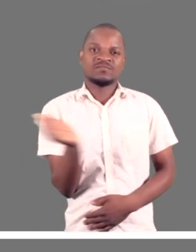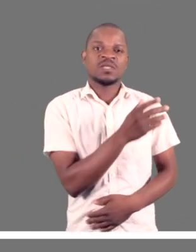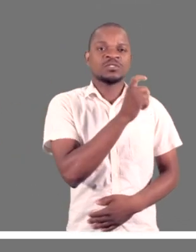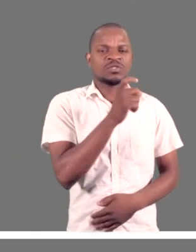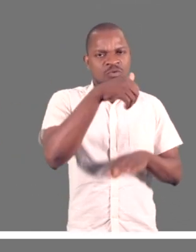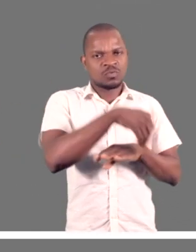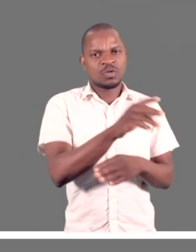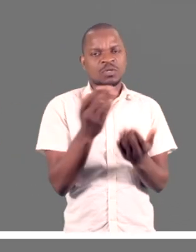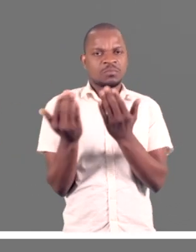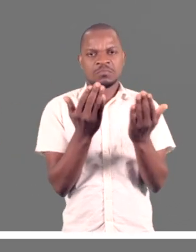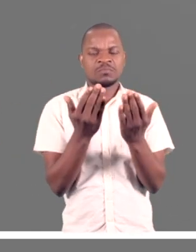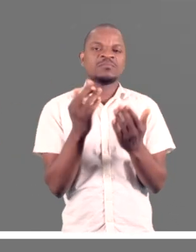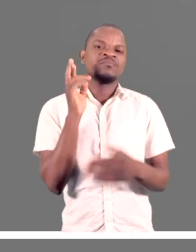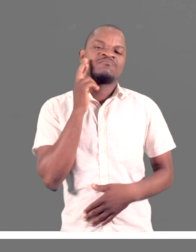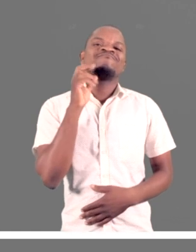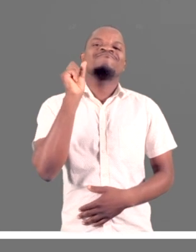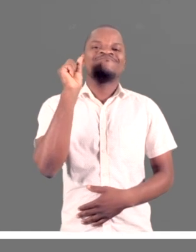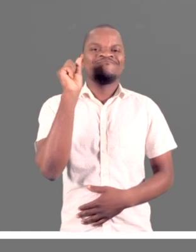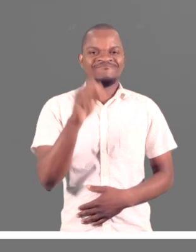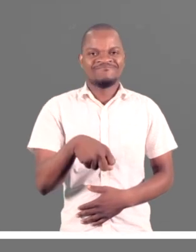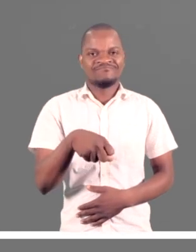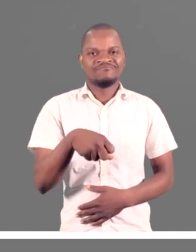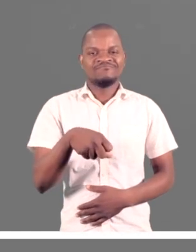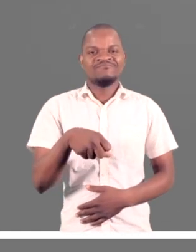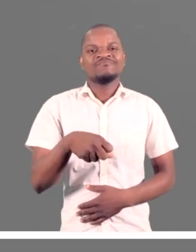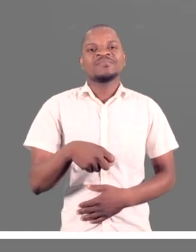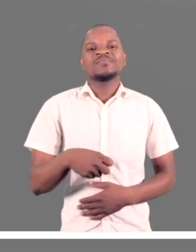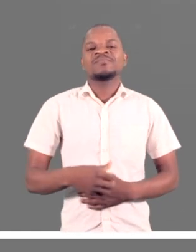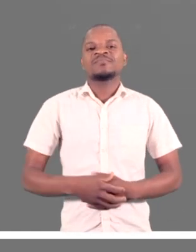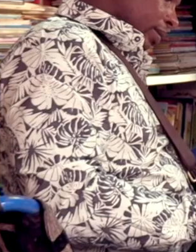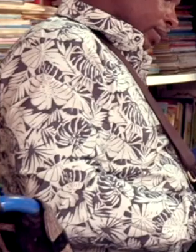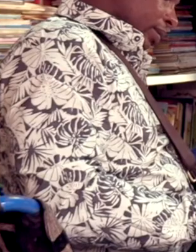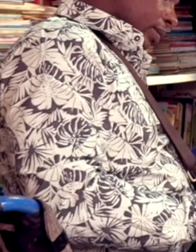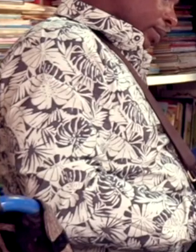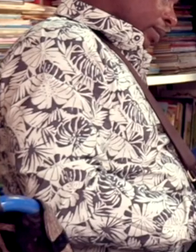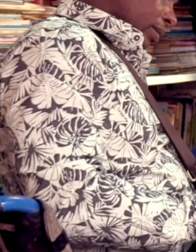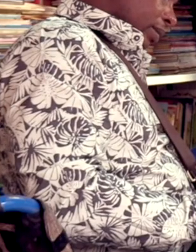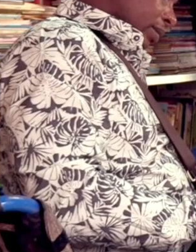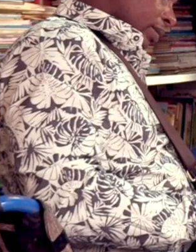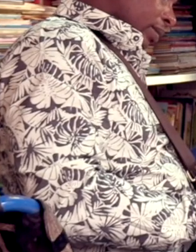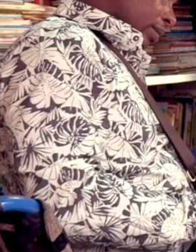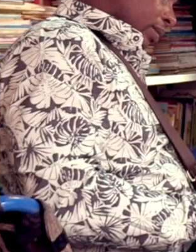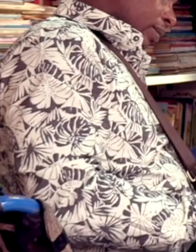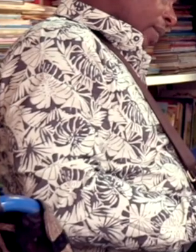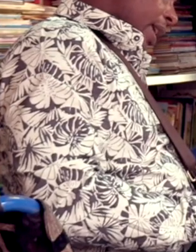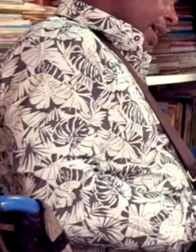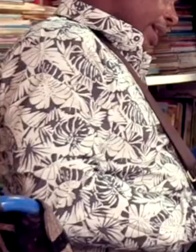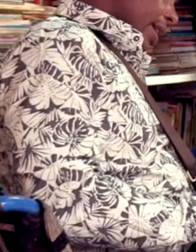quando voltar lá para escola não é E aí